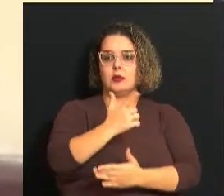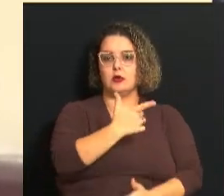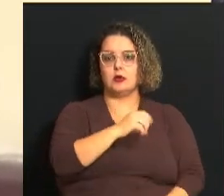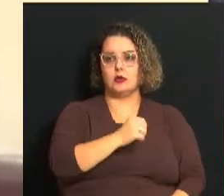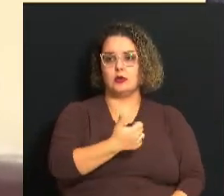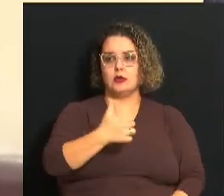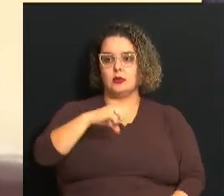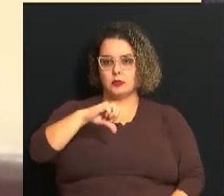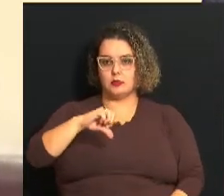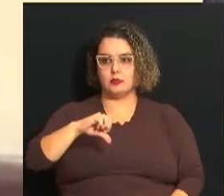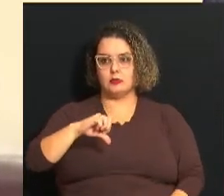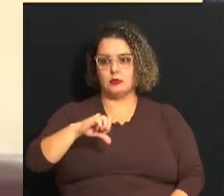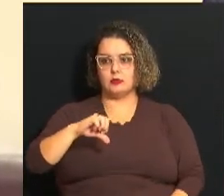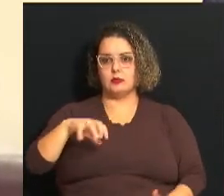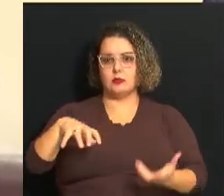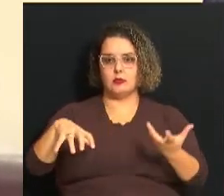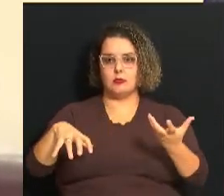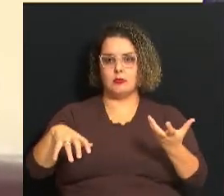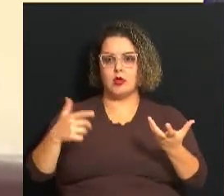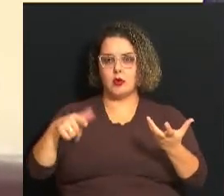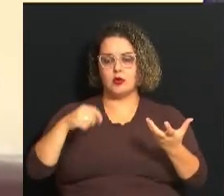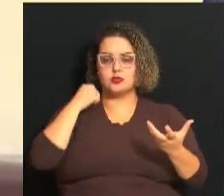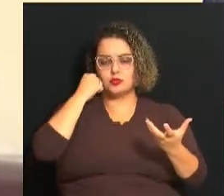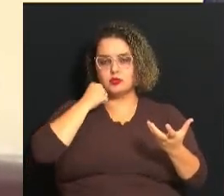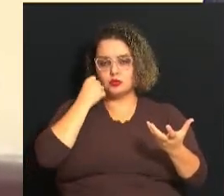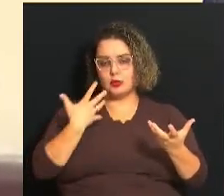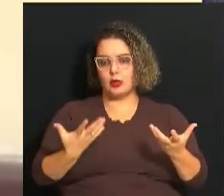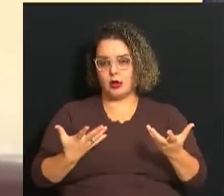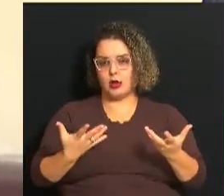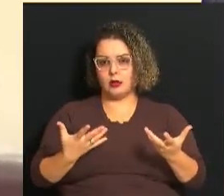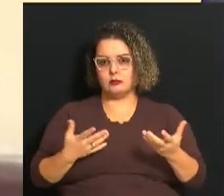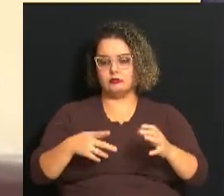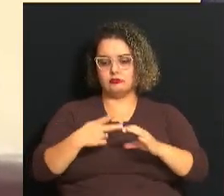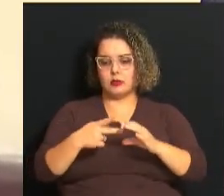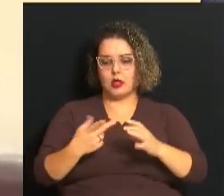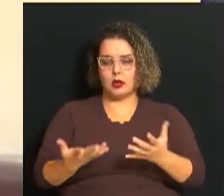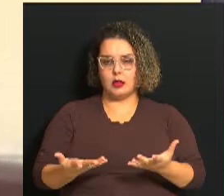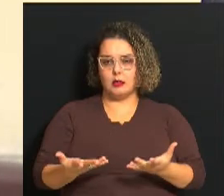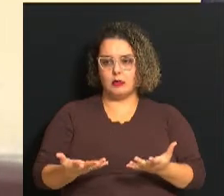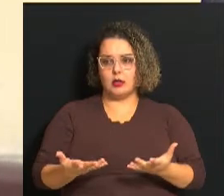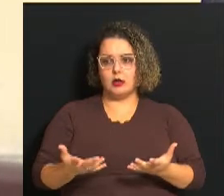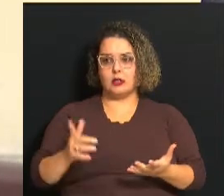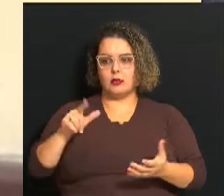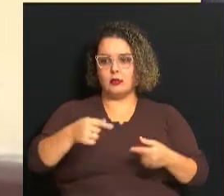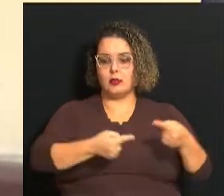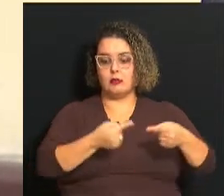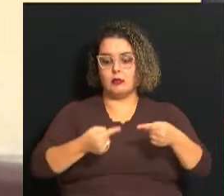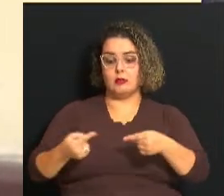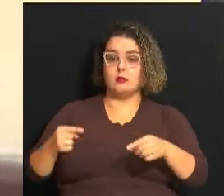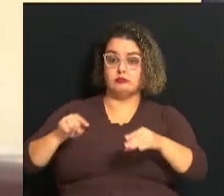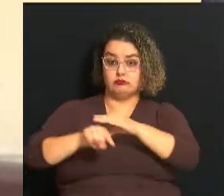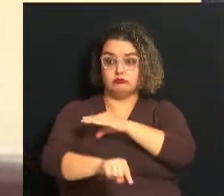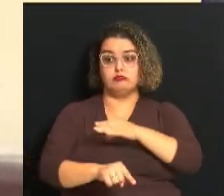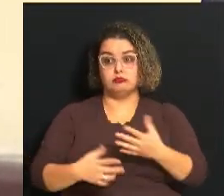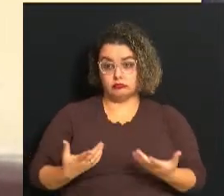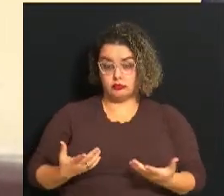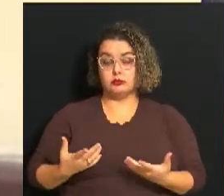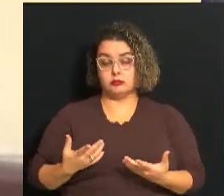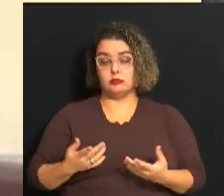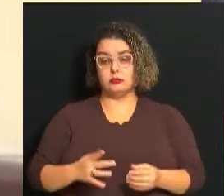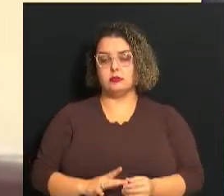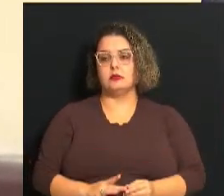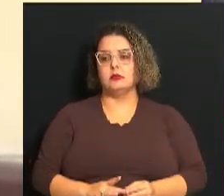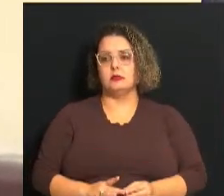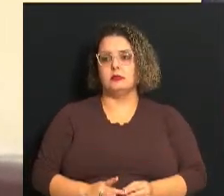pela câmera que ainda tramita no Senado e que colocou como conceito de assédio moral depois de um debate muito intenso né É